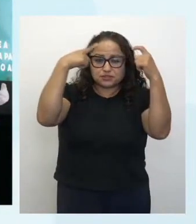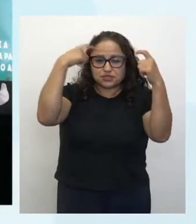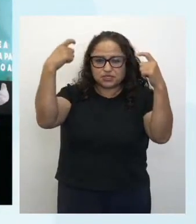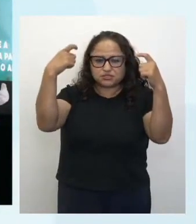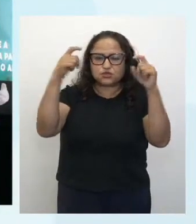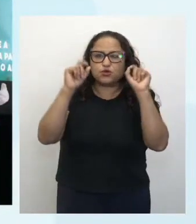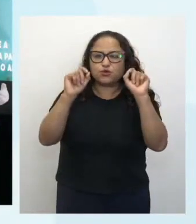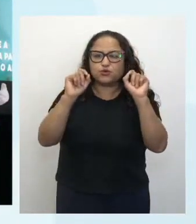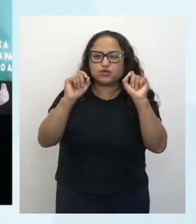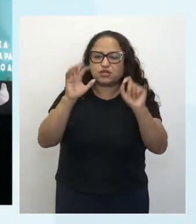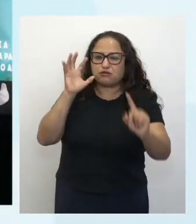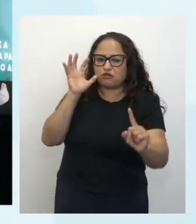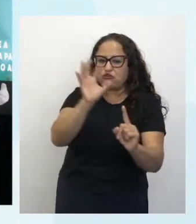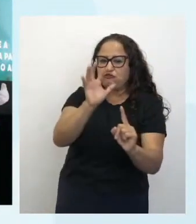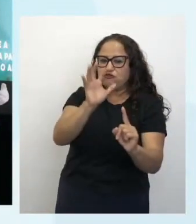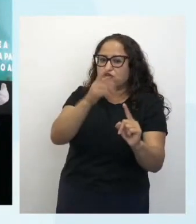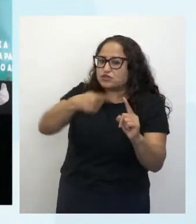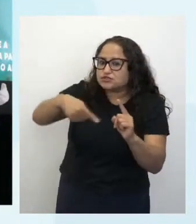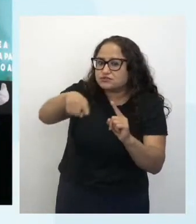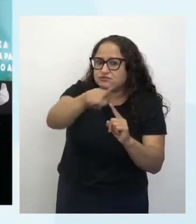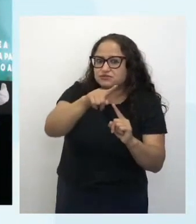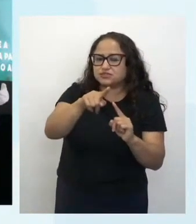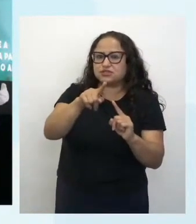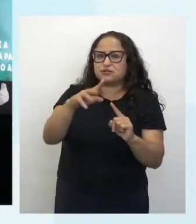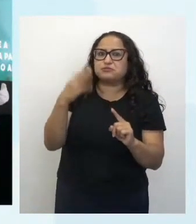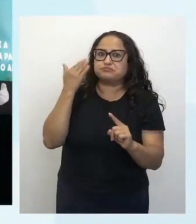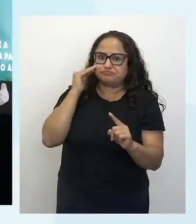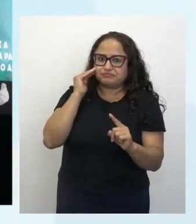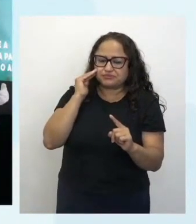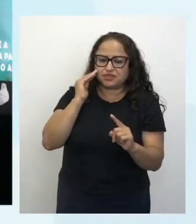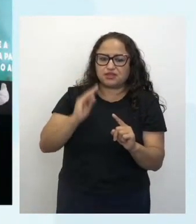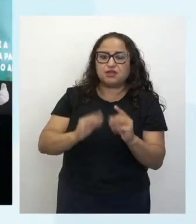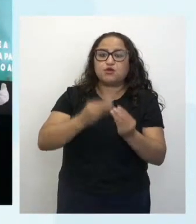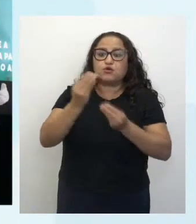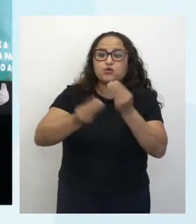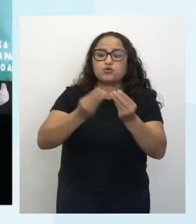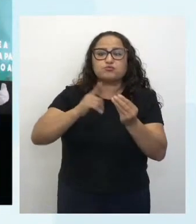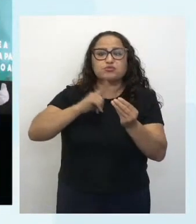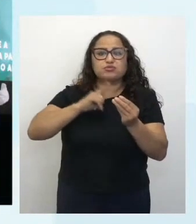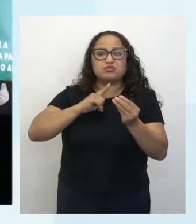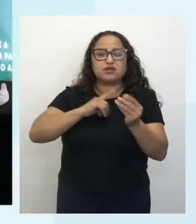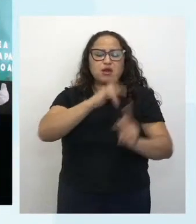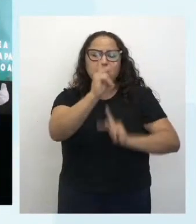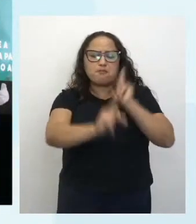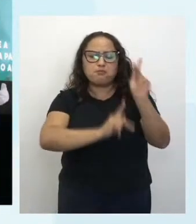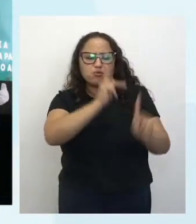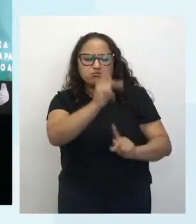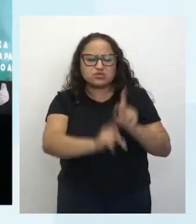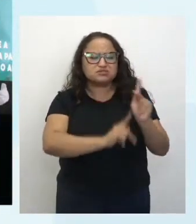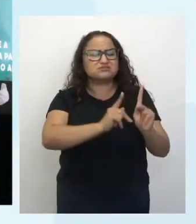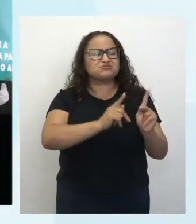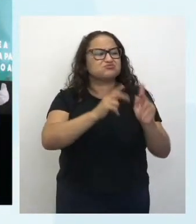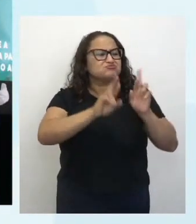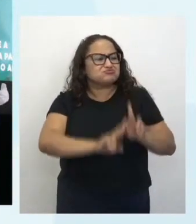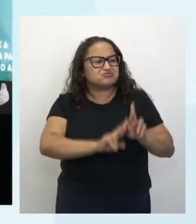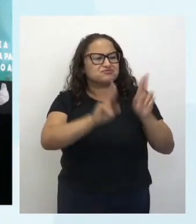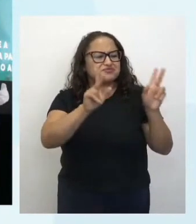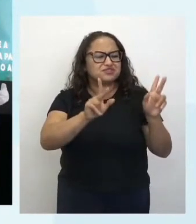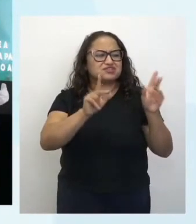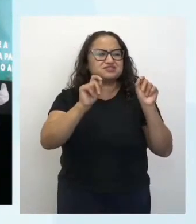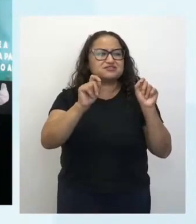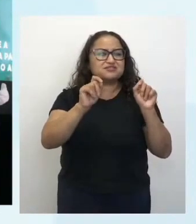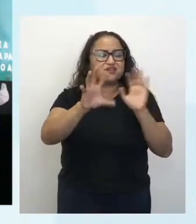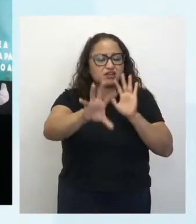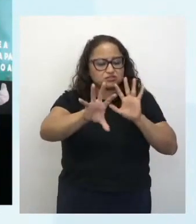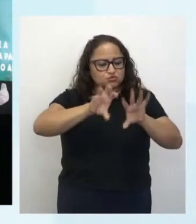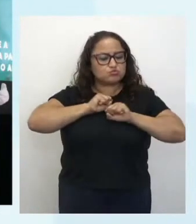para a sociedade de modo geral. Então, né, os jingles acabam sendo populares, porque é muito mais fácil você